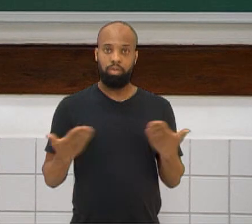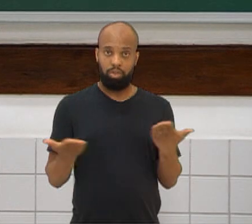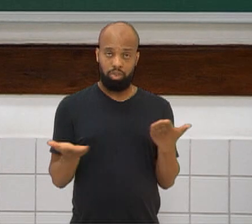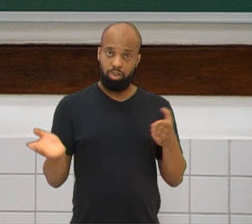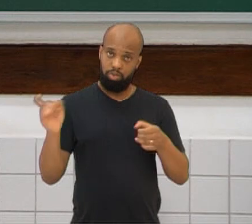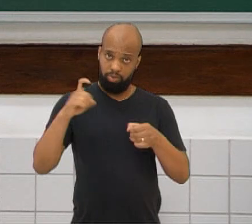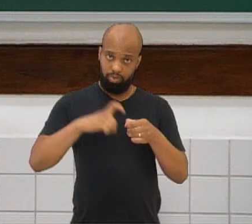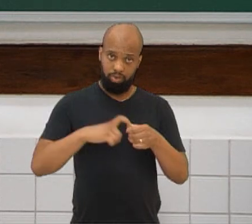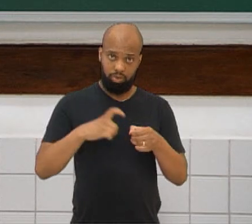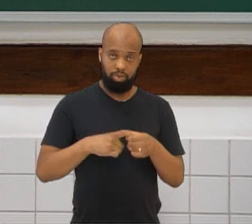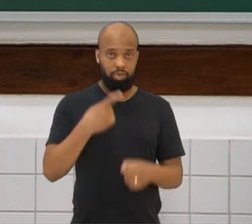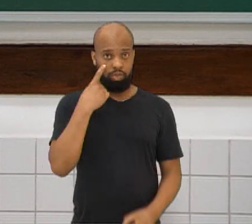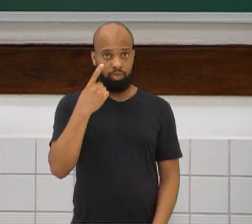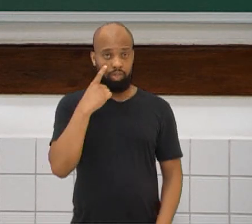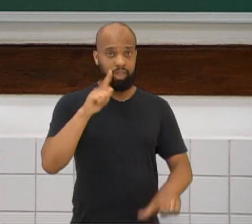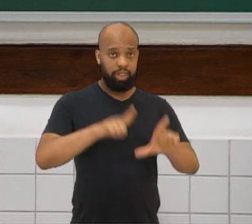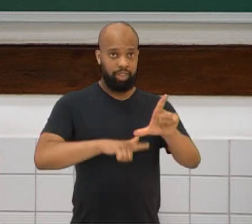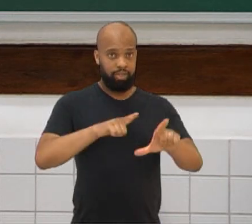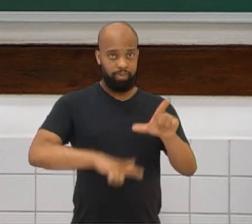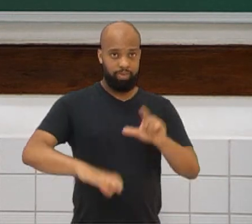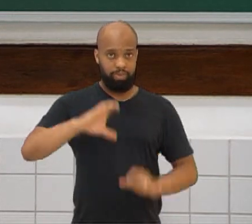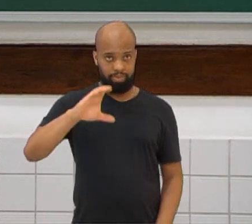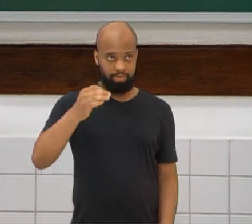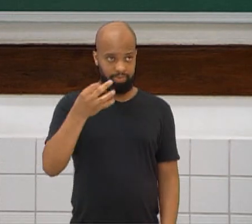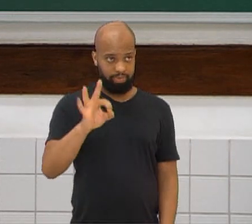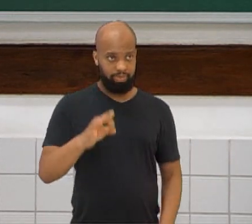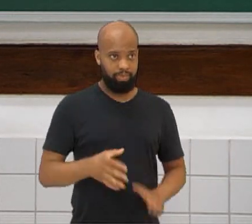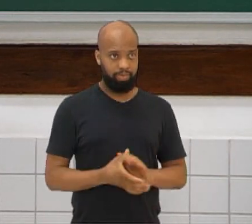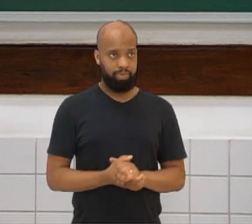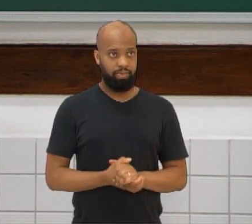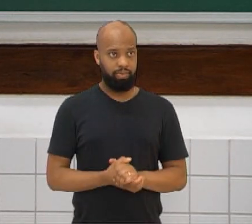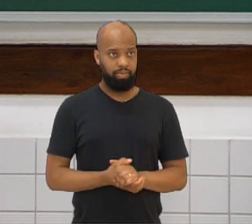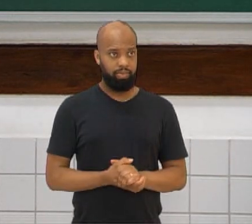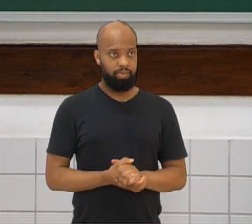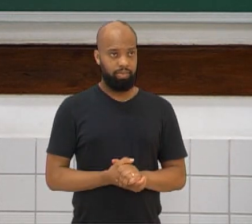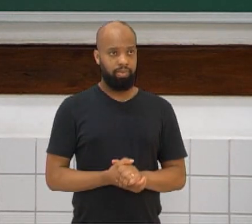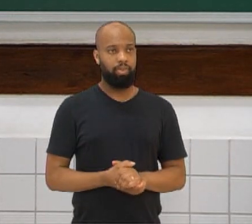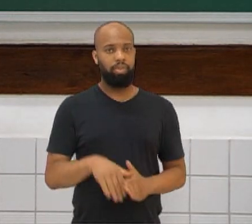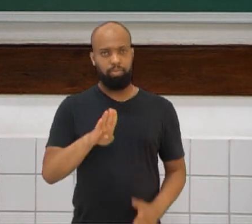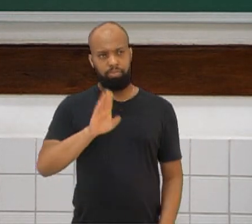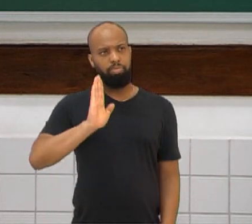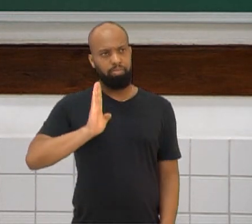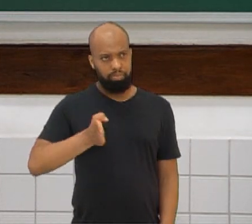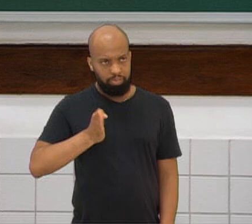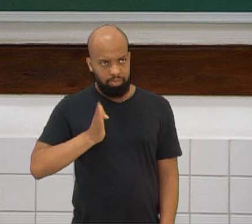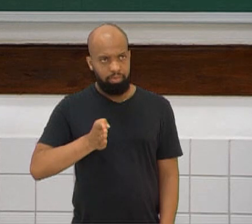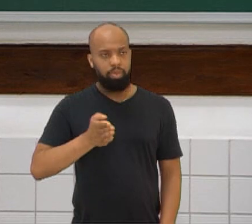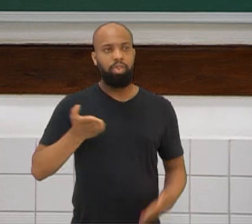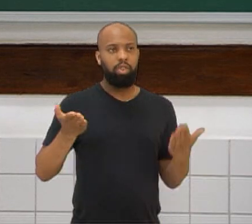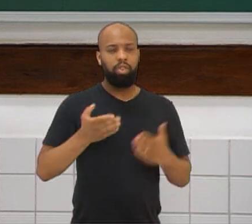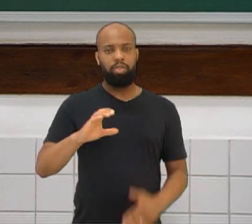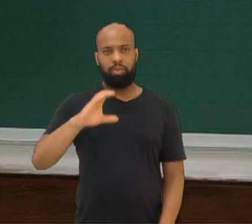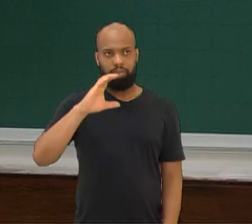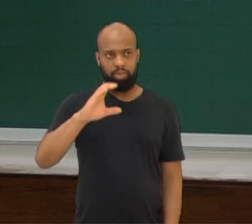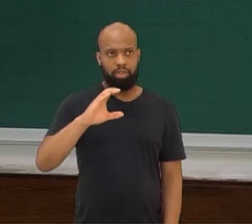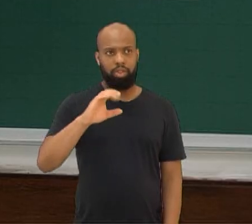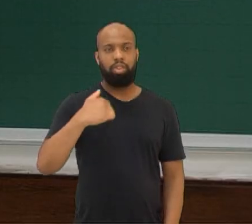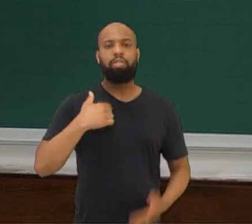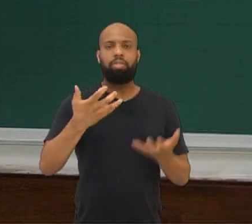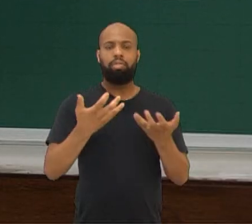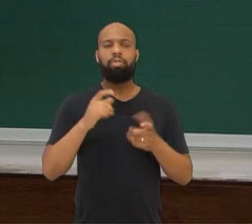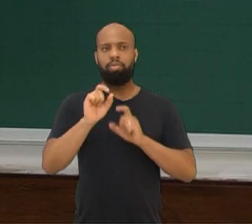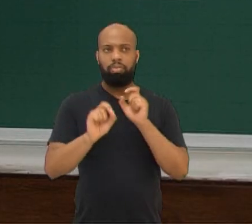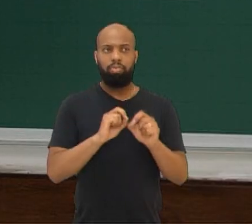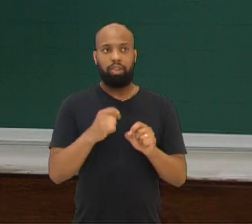Então, voltamos agora, vamos resolver a letra C. Aqui estava a resolução da B, da A, da B. Vamos lá. O que eu quero